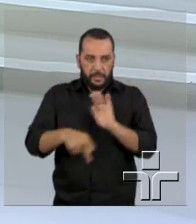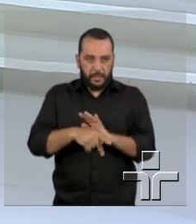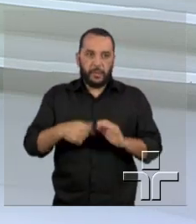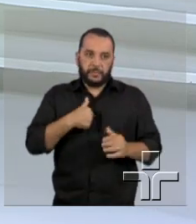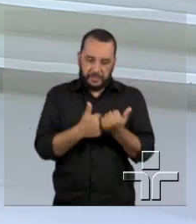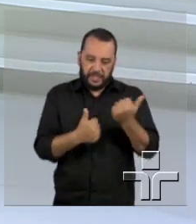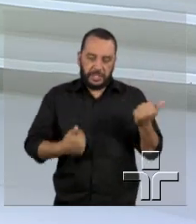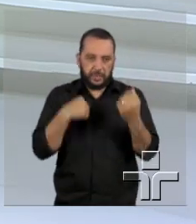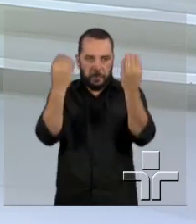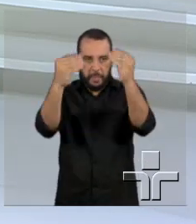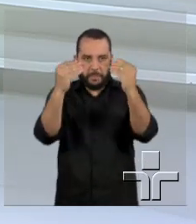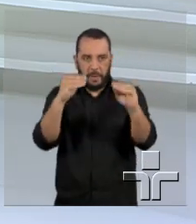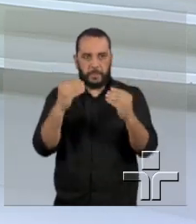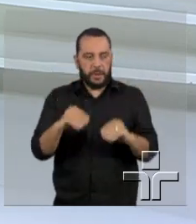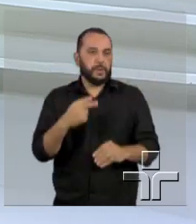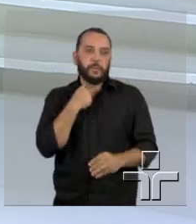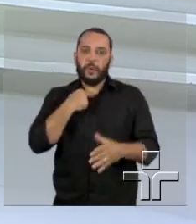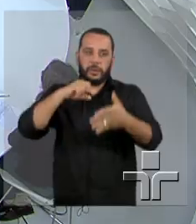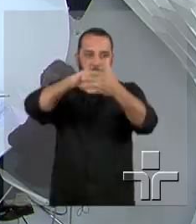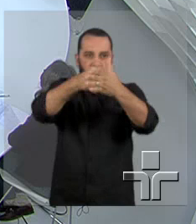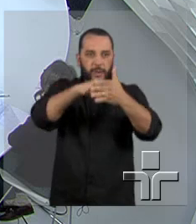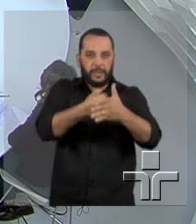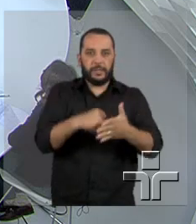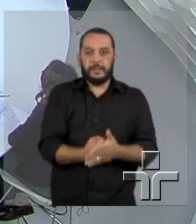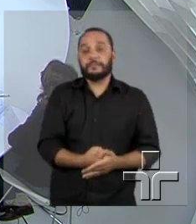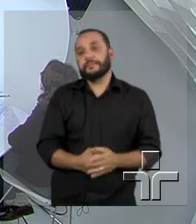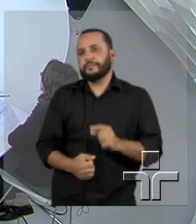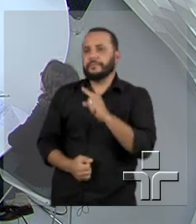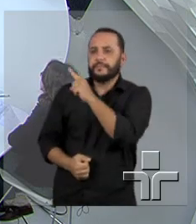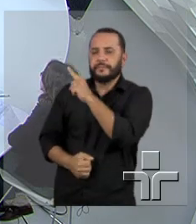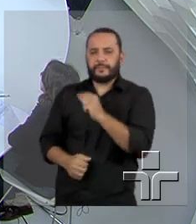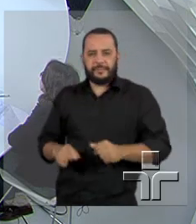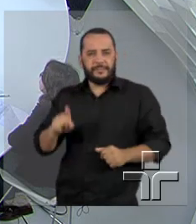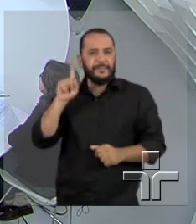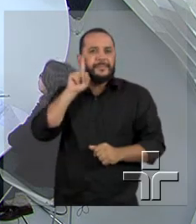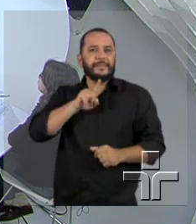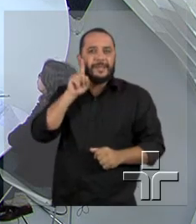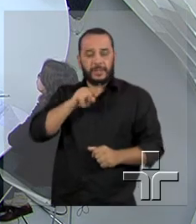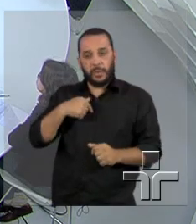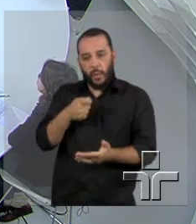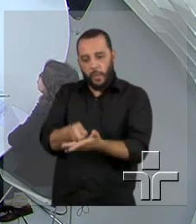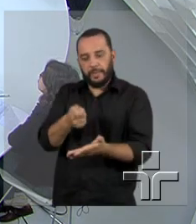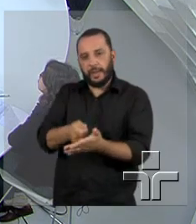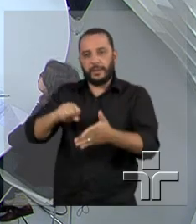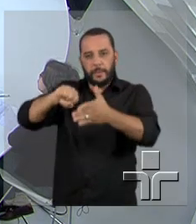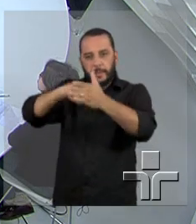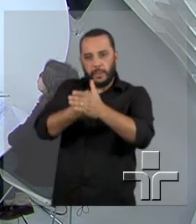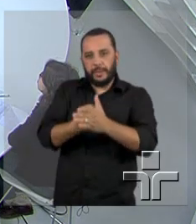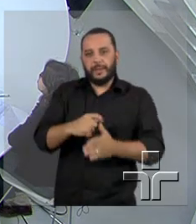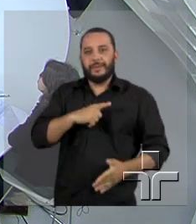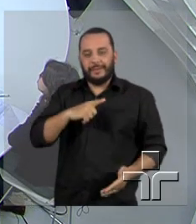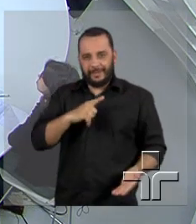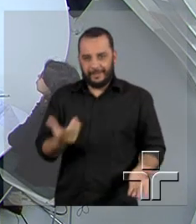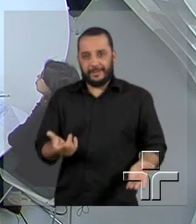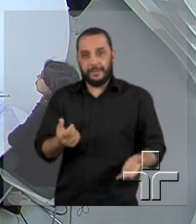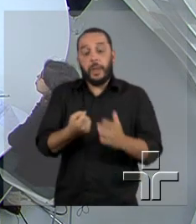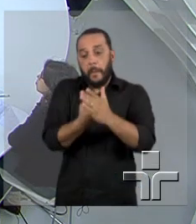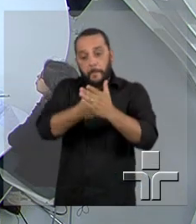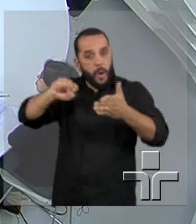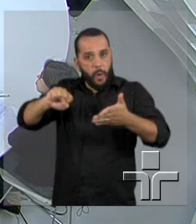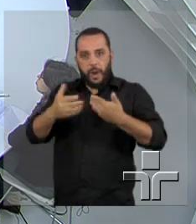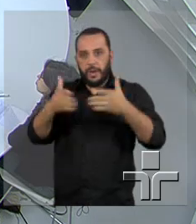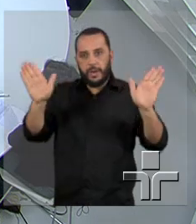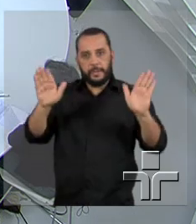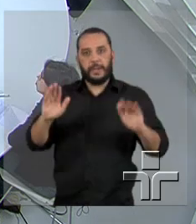Uhum. E aí já não pode bloquear. Nos Estados Unidos, o Trump foi obrigado a bloquear. Sim, o Trump foi obrigado a desbloquear.